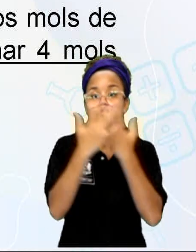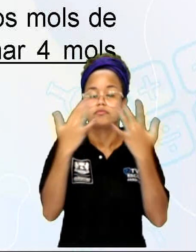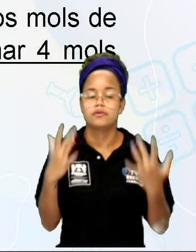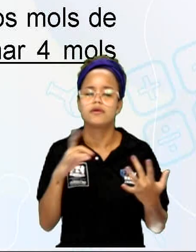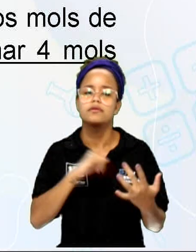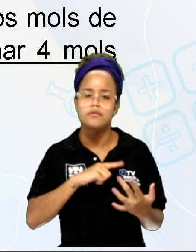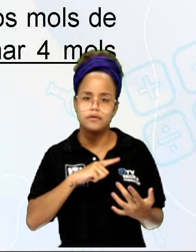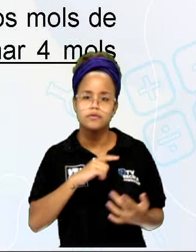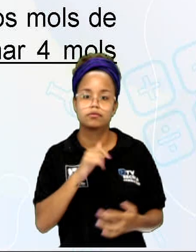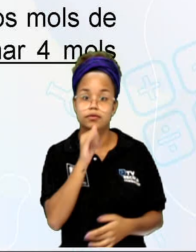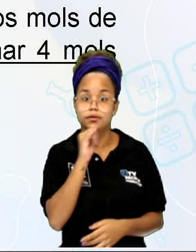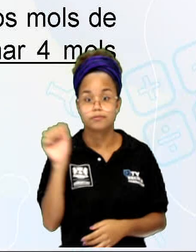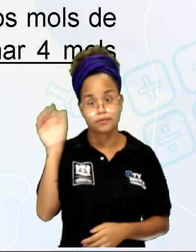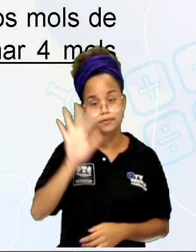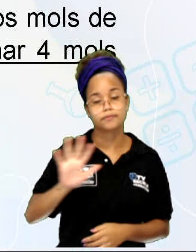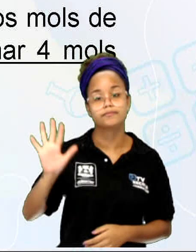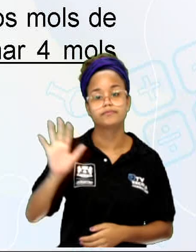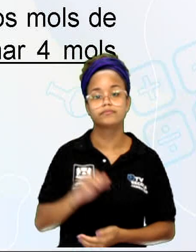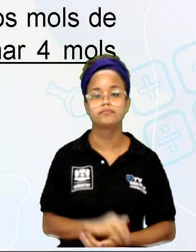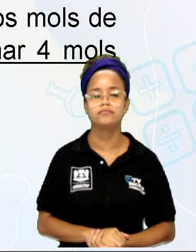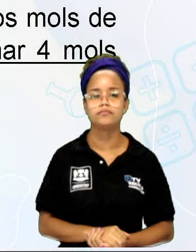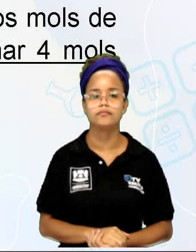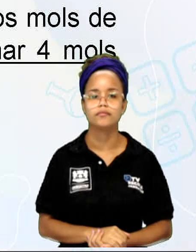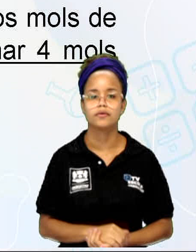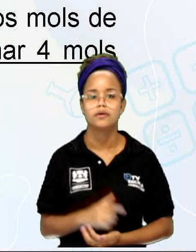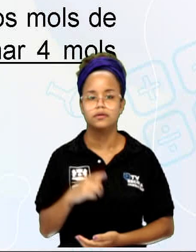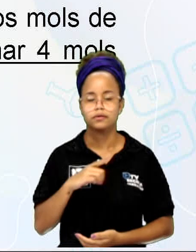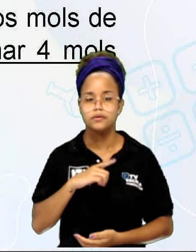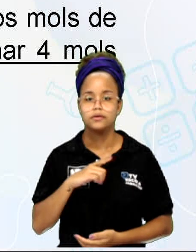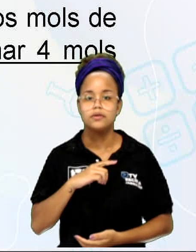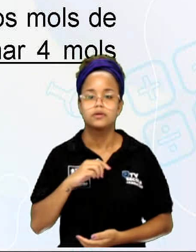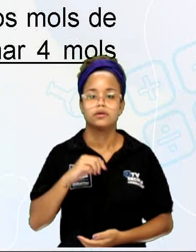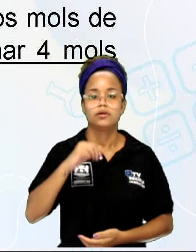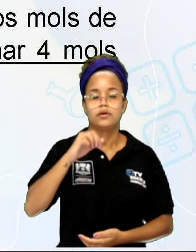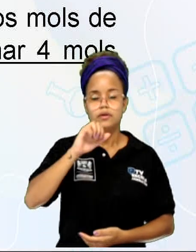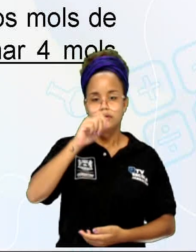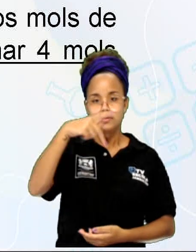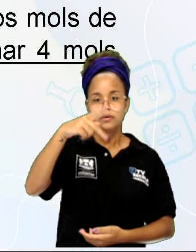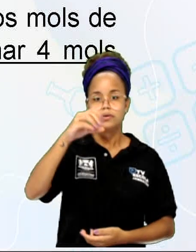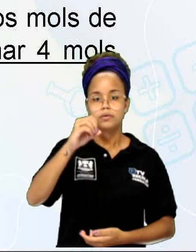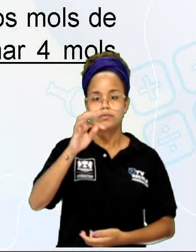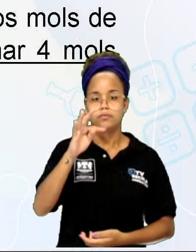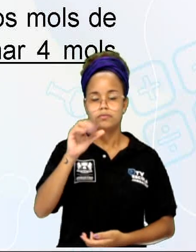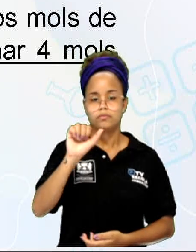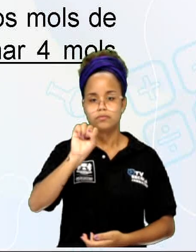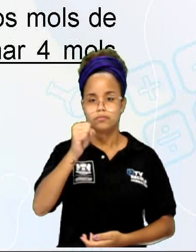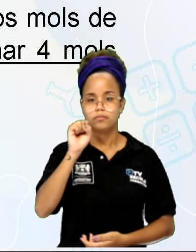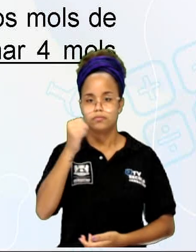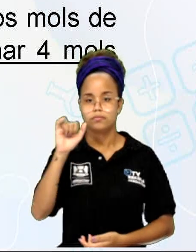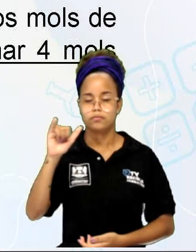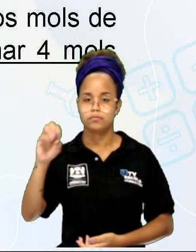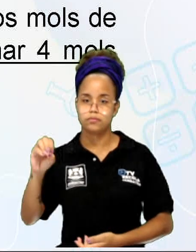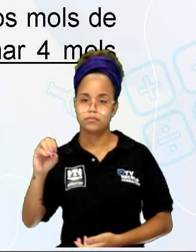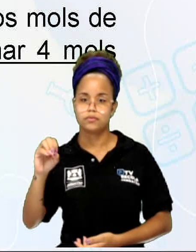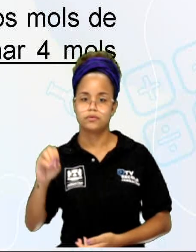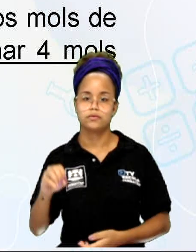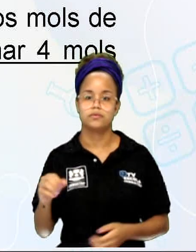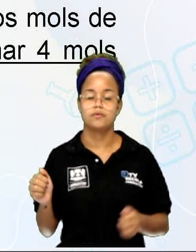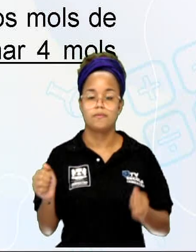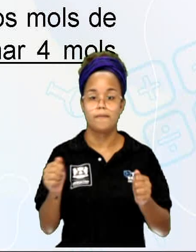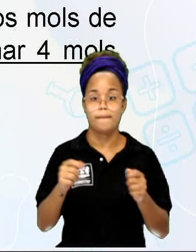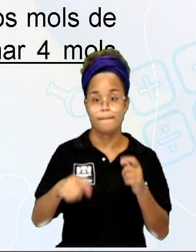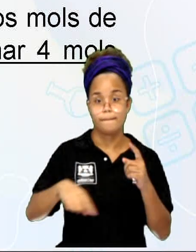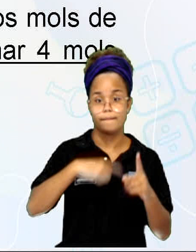exemplo. A reação entre iodeto de potássio e nitrato de chumbo forma nitrato de potássio